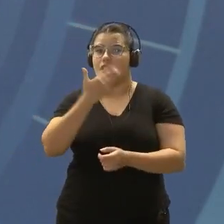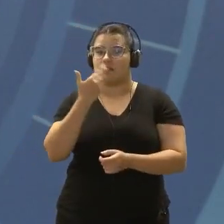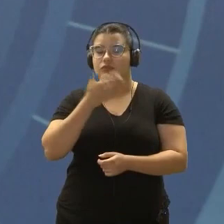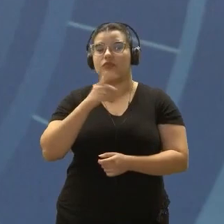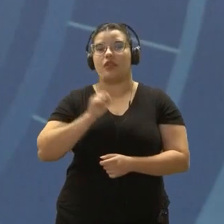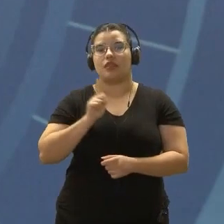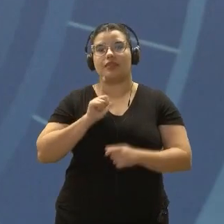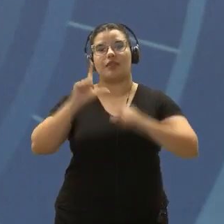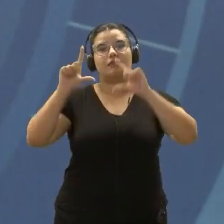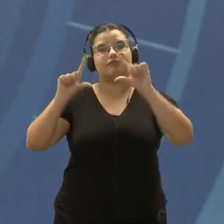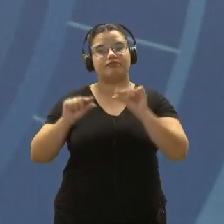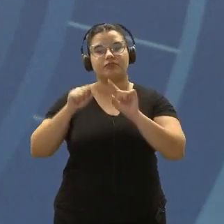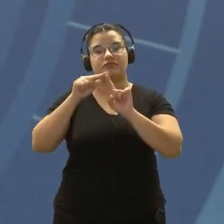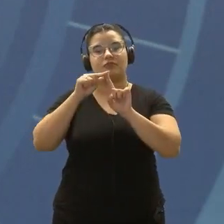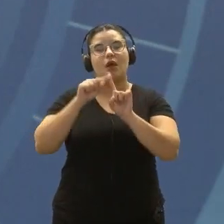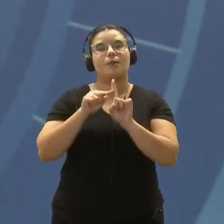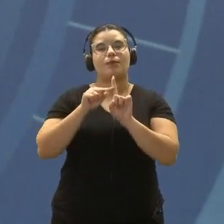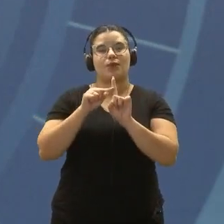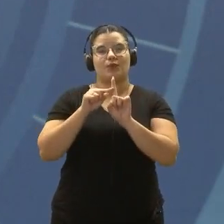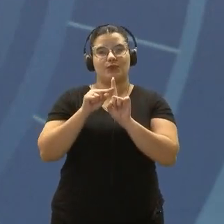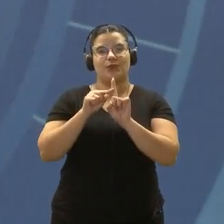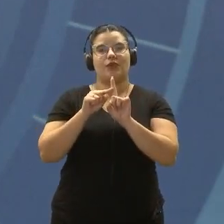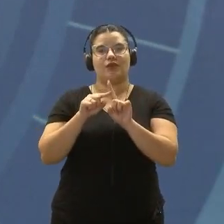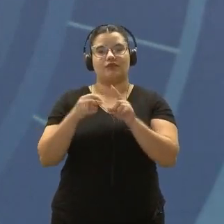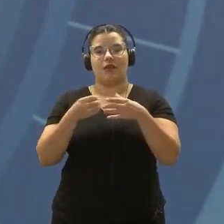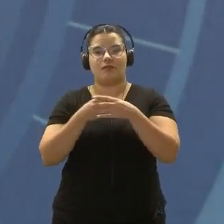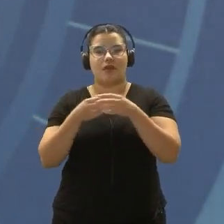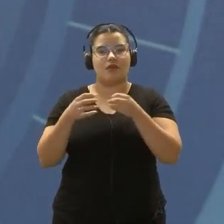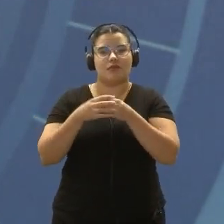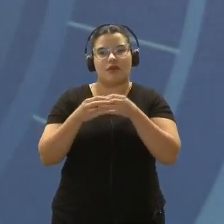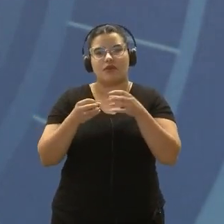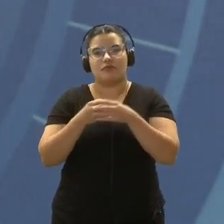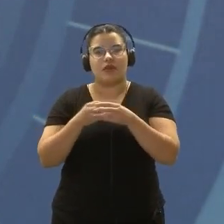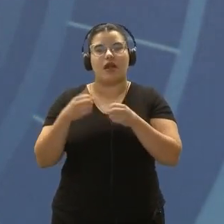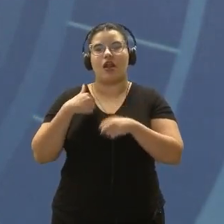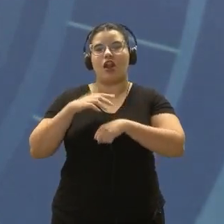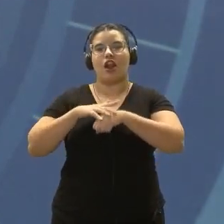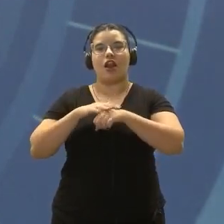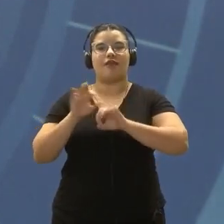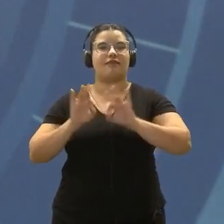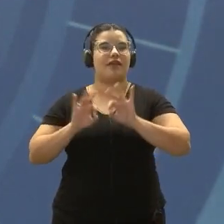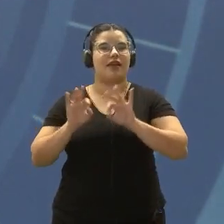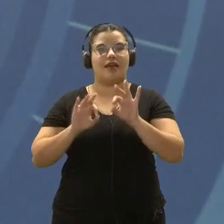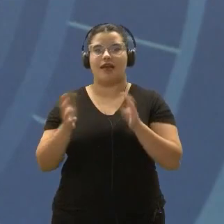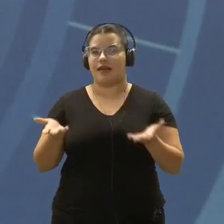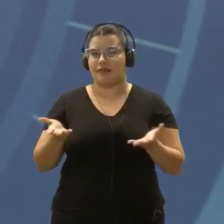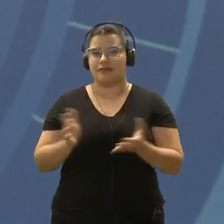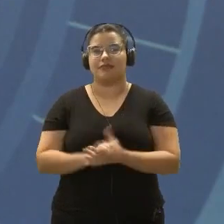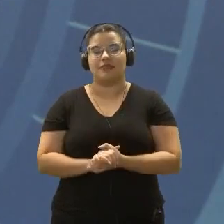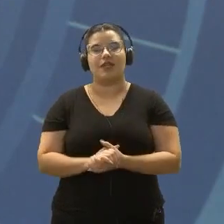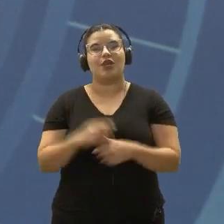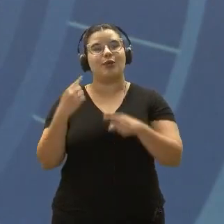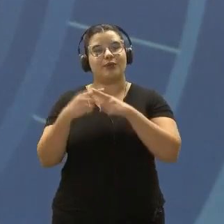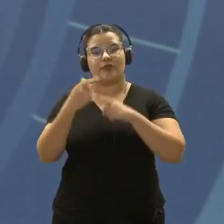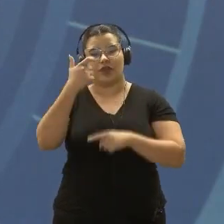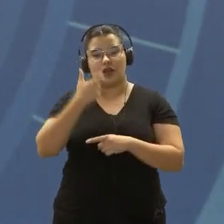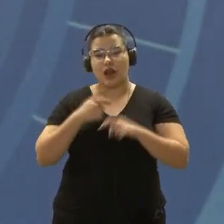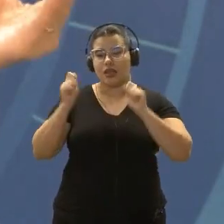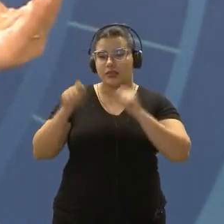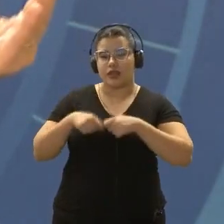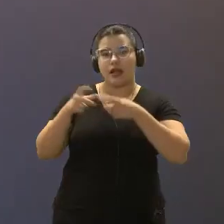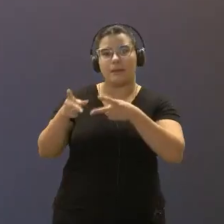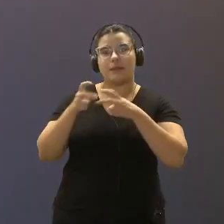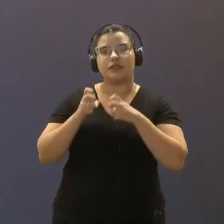1 ponto da hemoglobina glicada sem eu fazer nada. Simplesmente porque o paciente começa a ver o